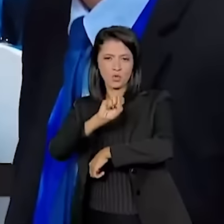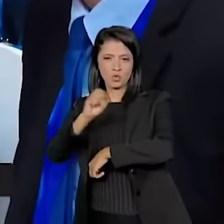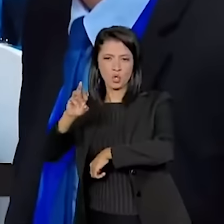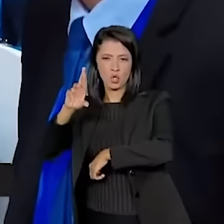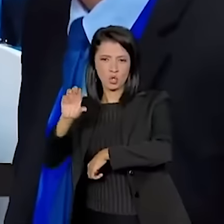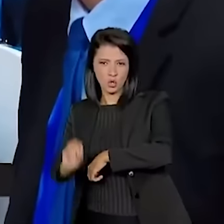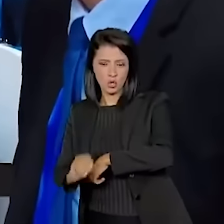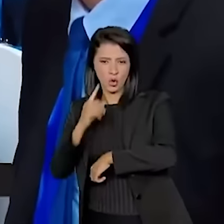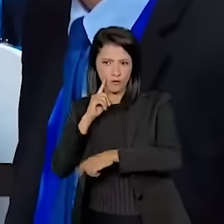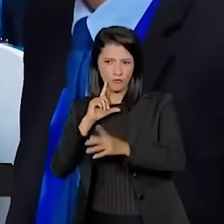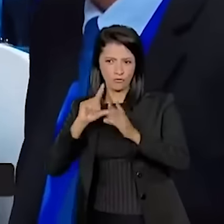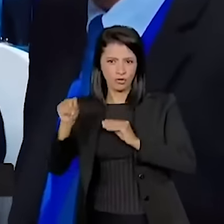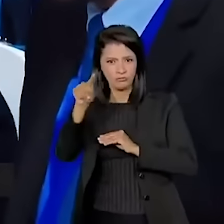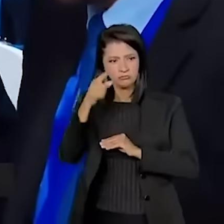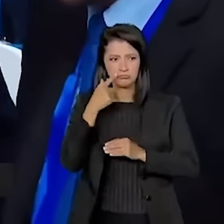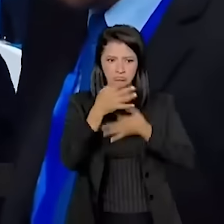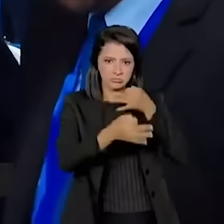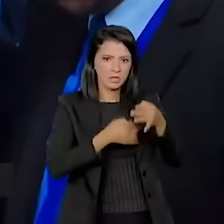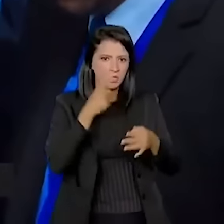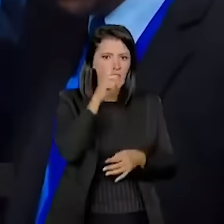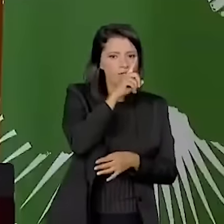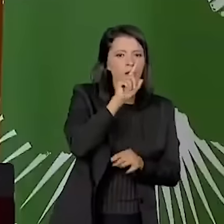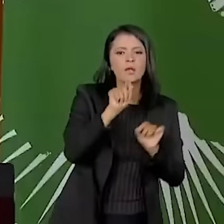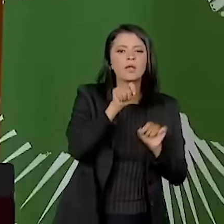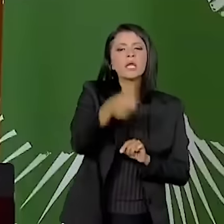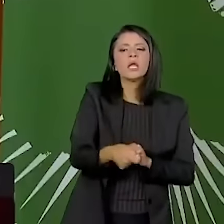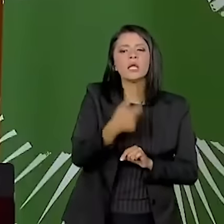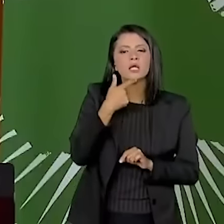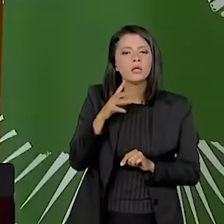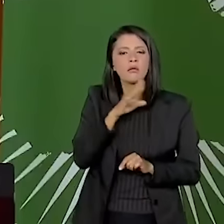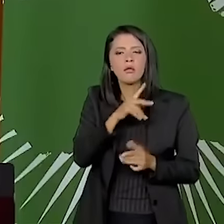senhor considera que houve falhas e de quem.